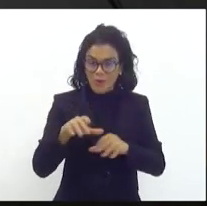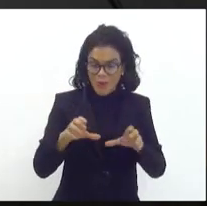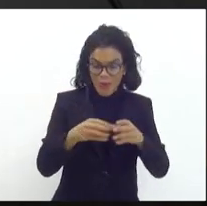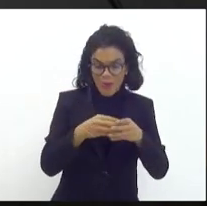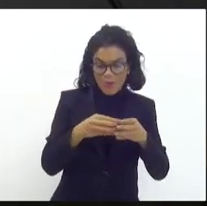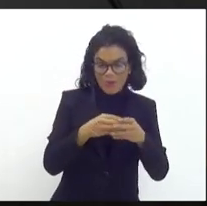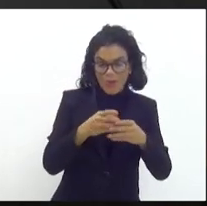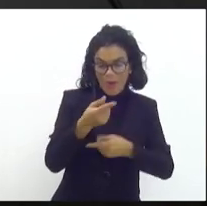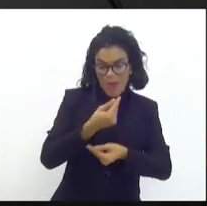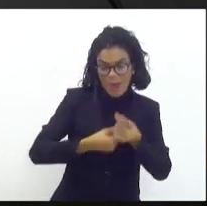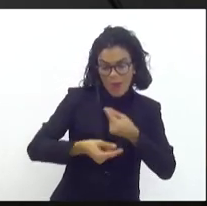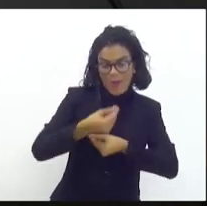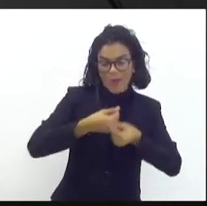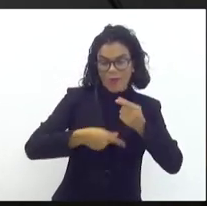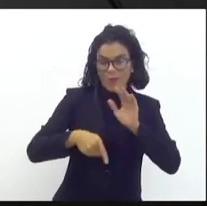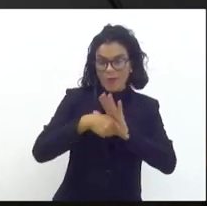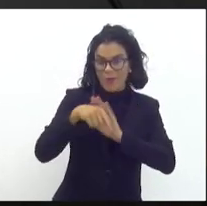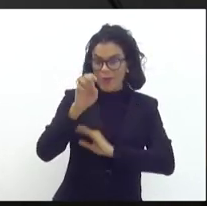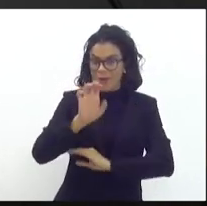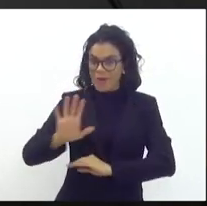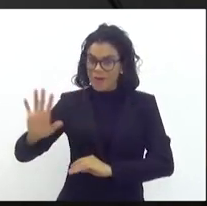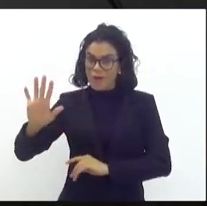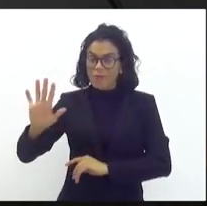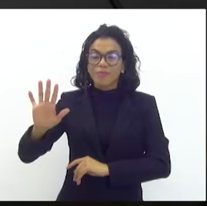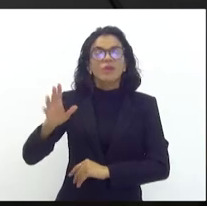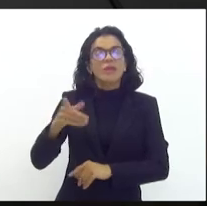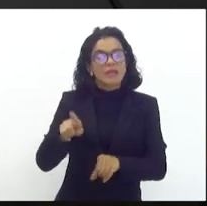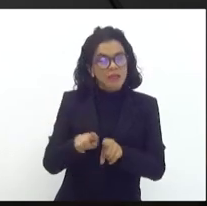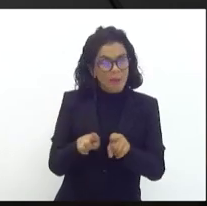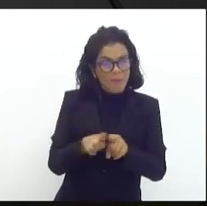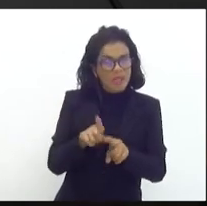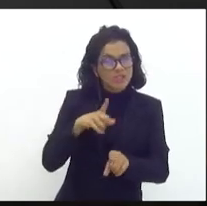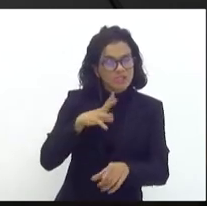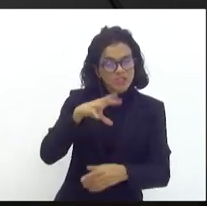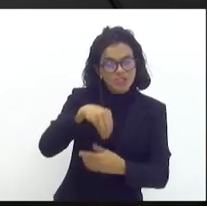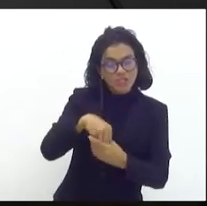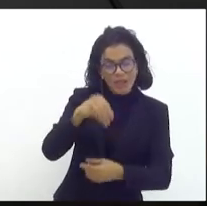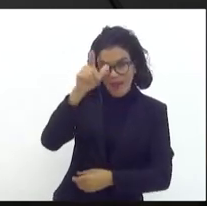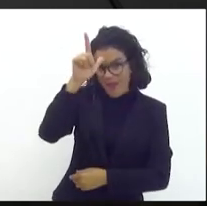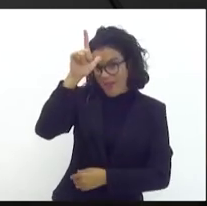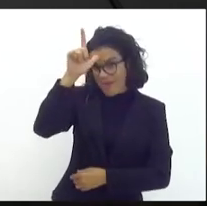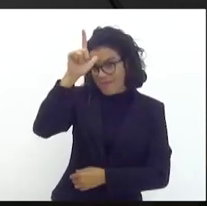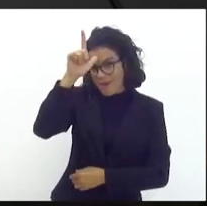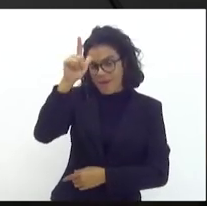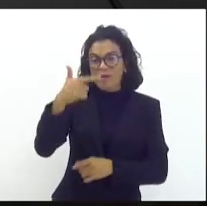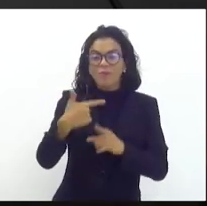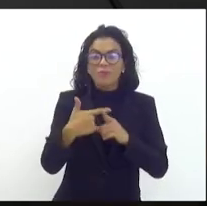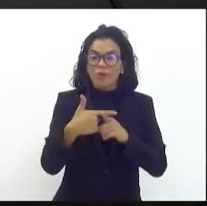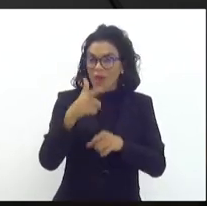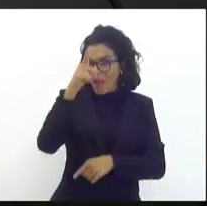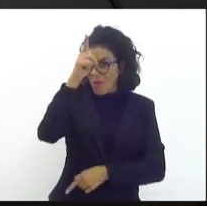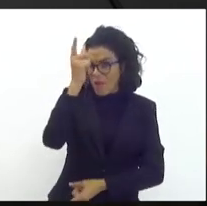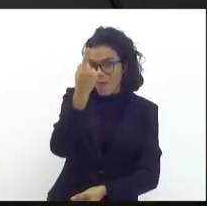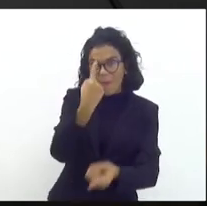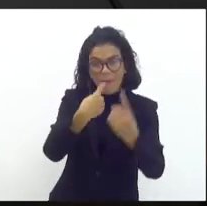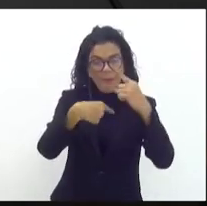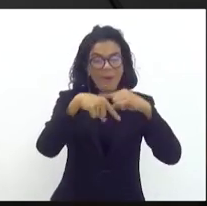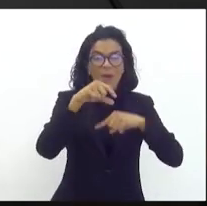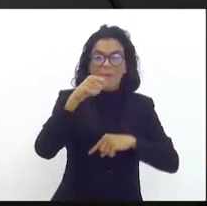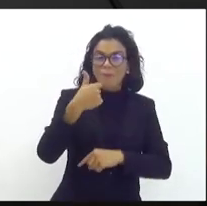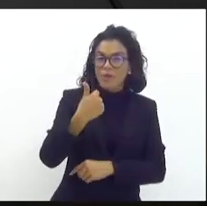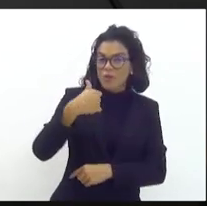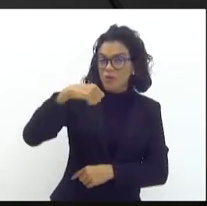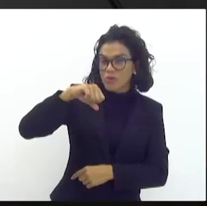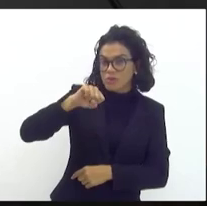Econômica europeia e citava Alemanha né que a Alemanha se reunificou parece que em 1871